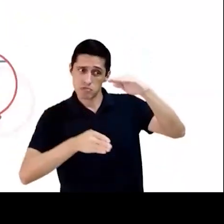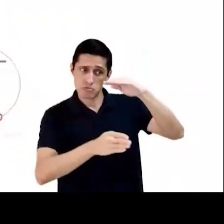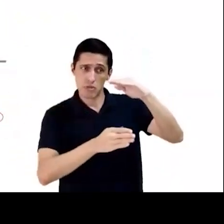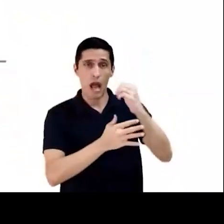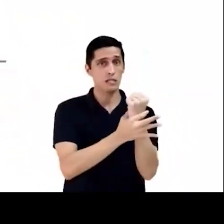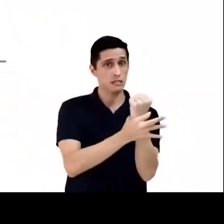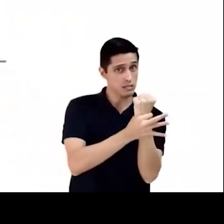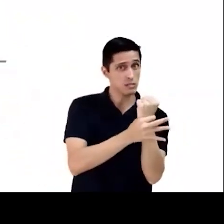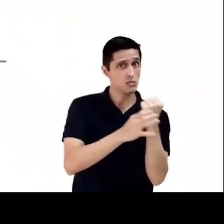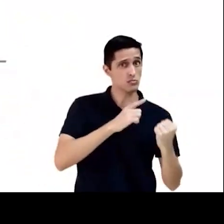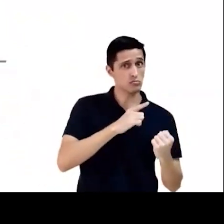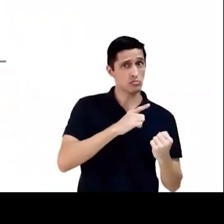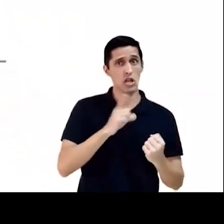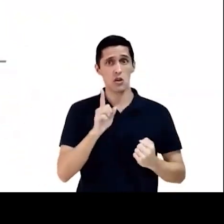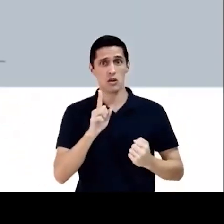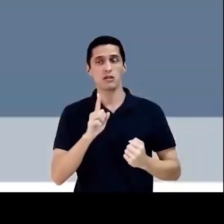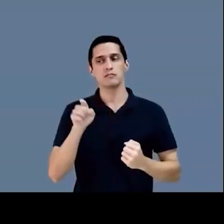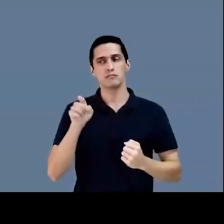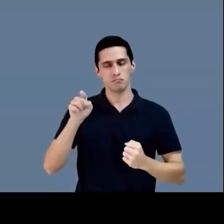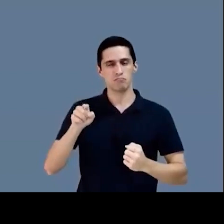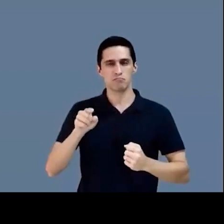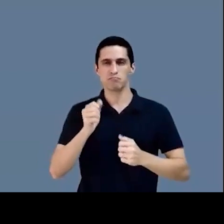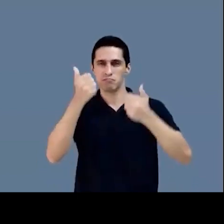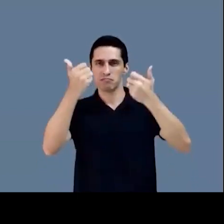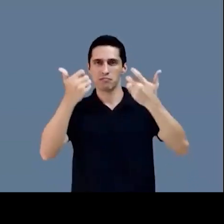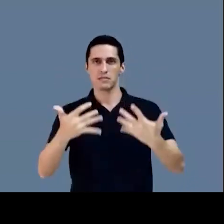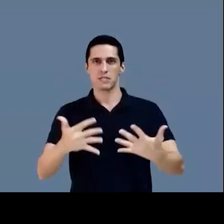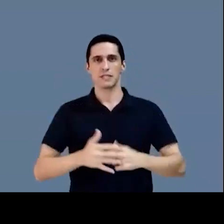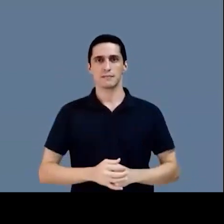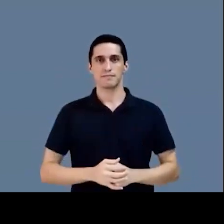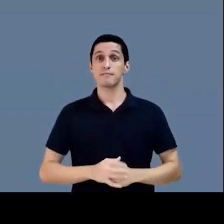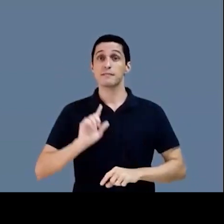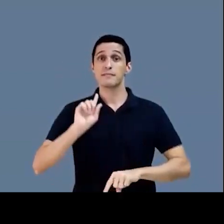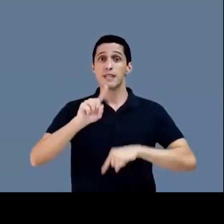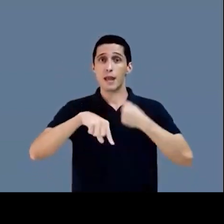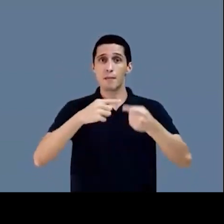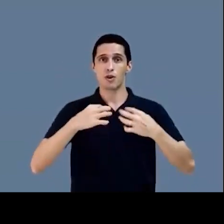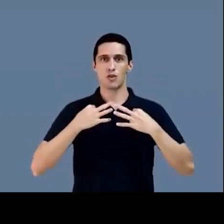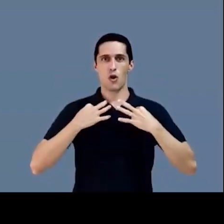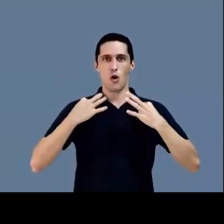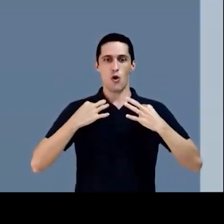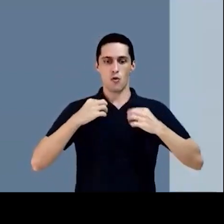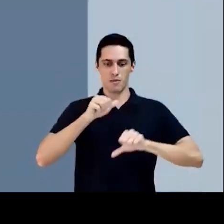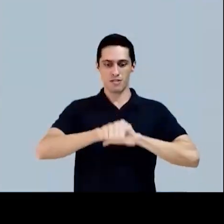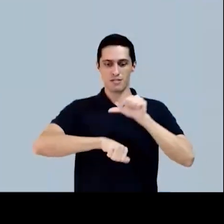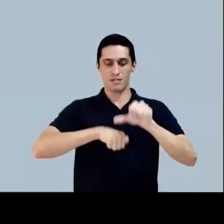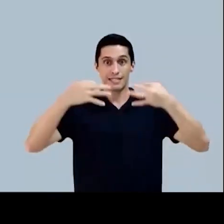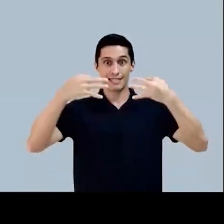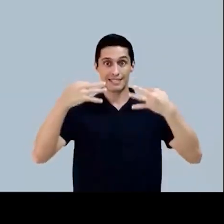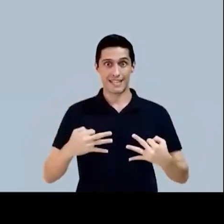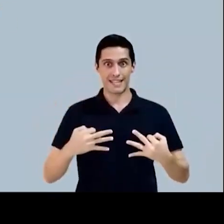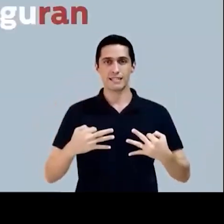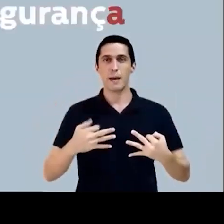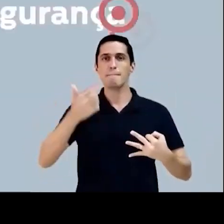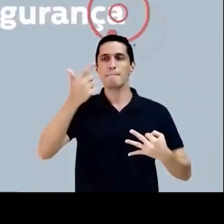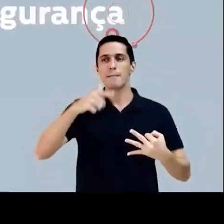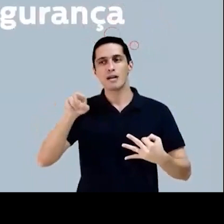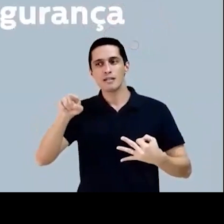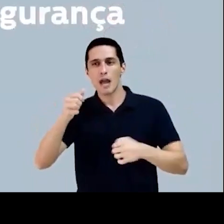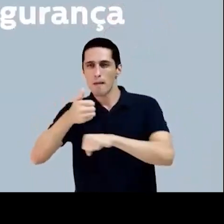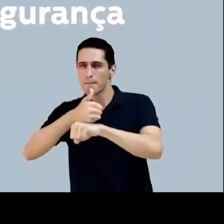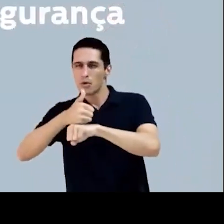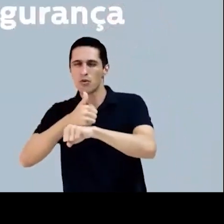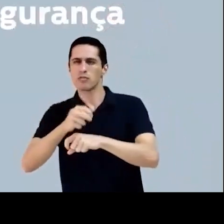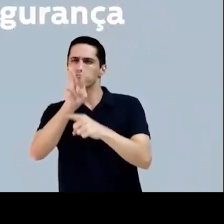ele. A seguir, o paciente veste a roupa adequada e um colaborador do grupo Fleury realizará uma